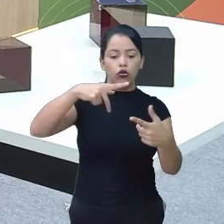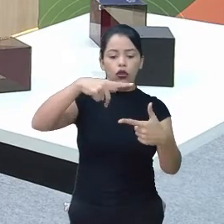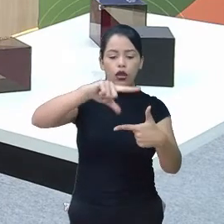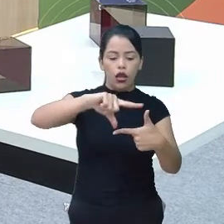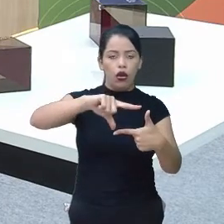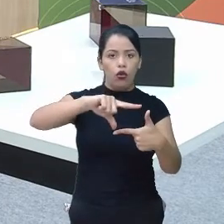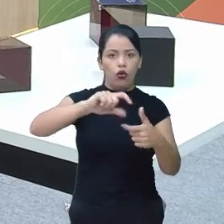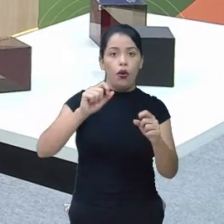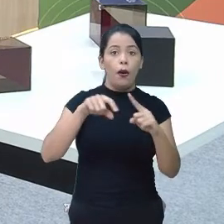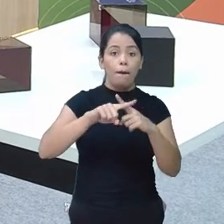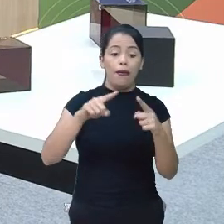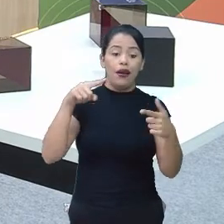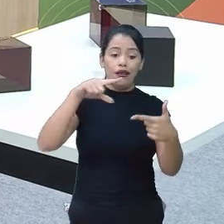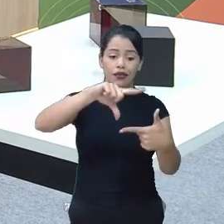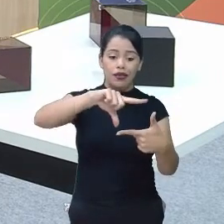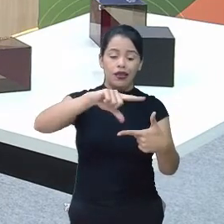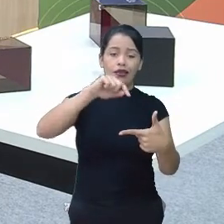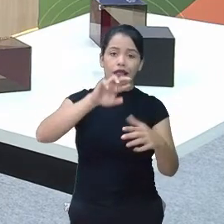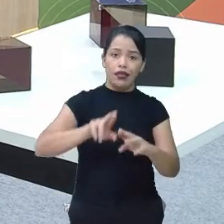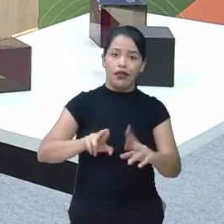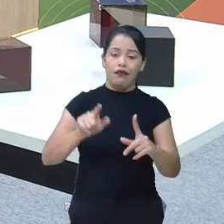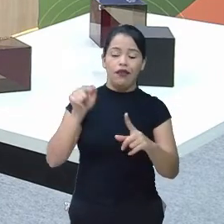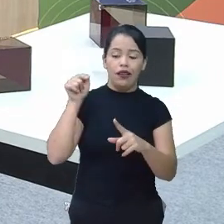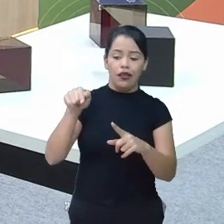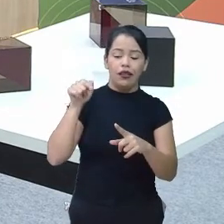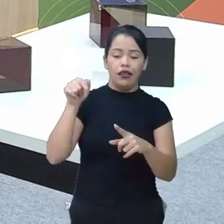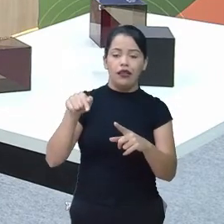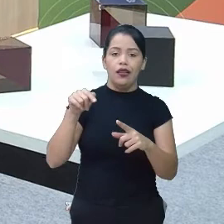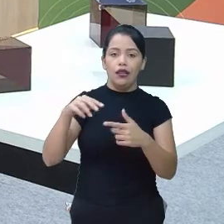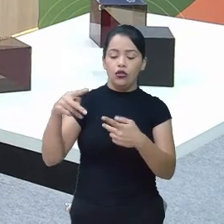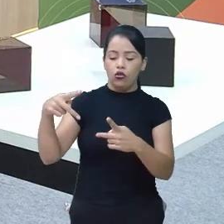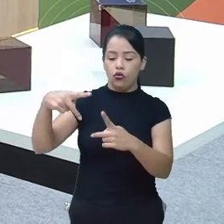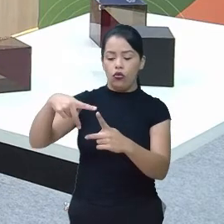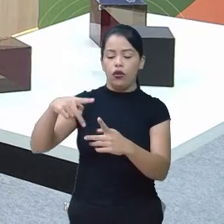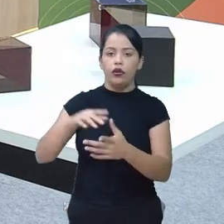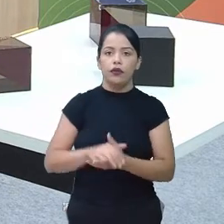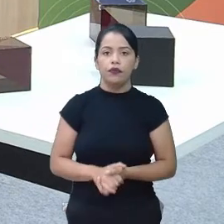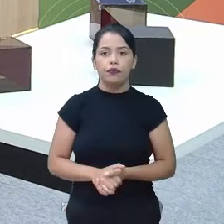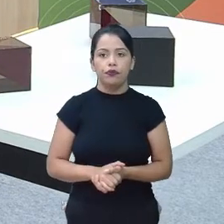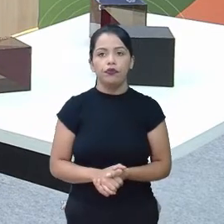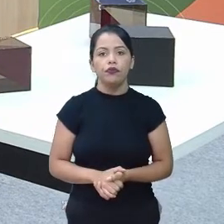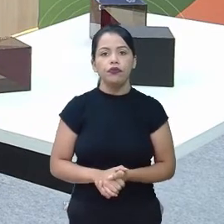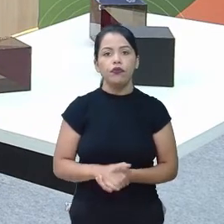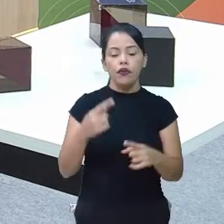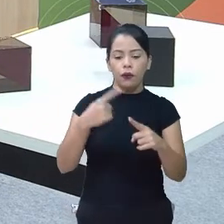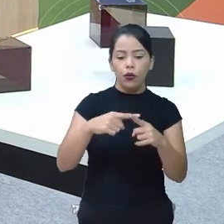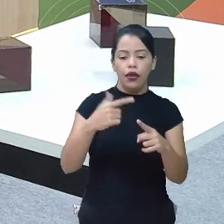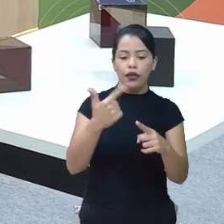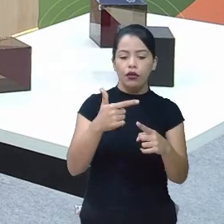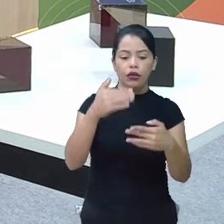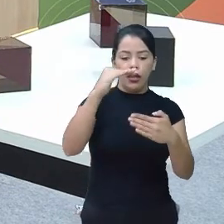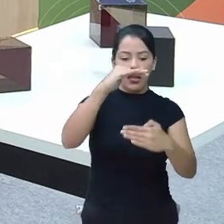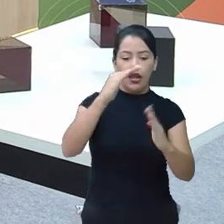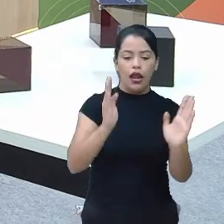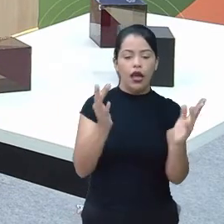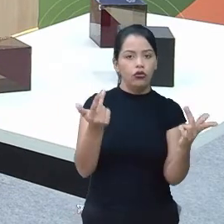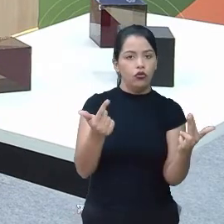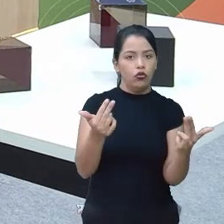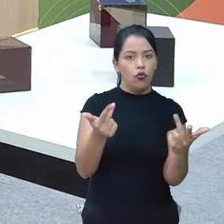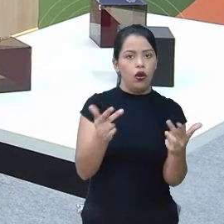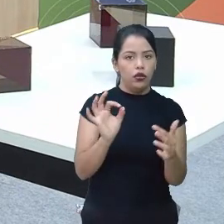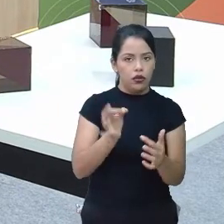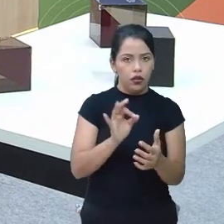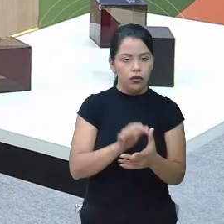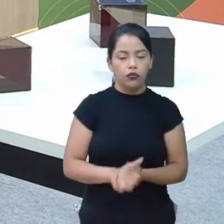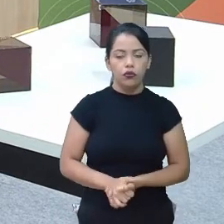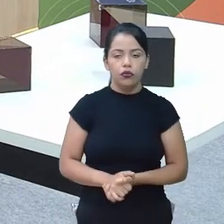daqui. Mas nem sempre um retângulo vai ter todos os lados com a mesma medida. E por isso a gente não pode dizer que todo retângulo é um quadrado,